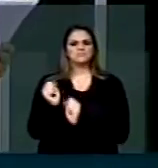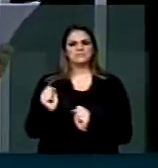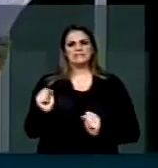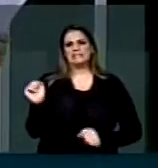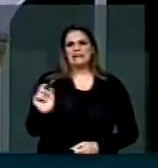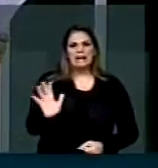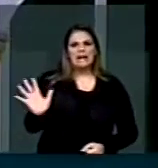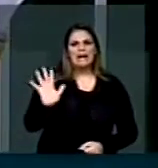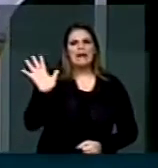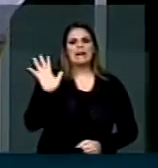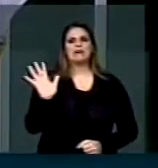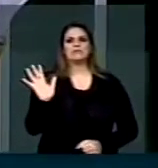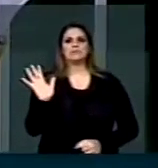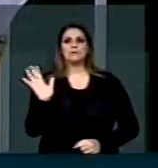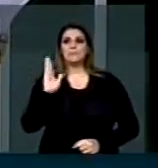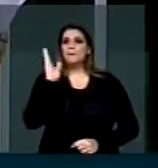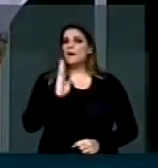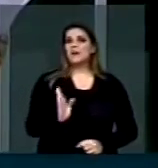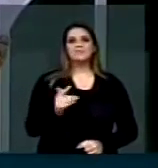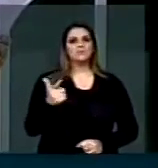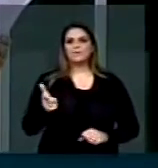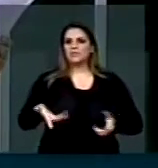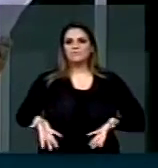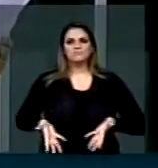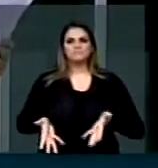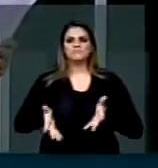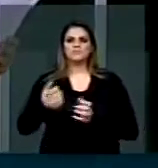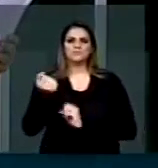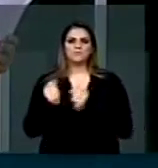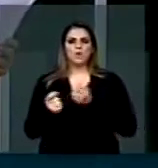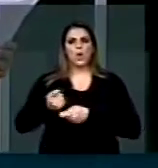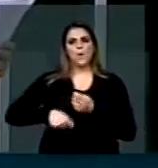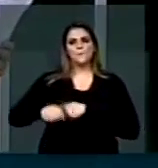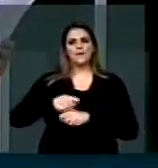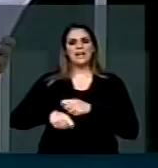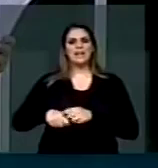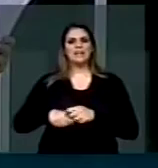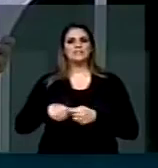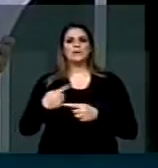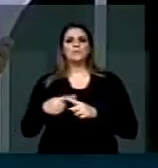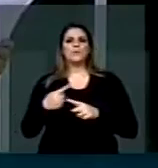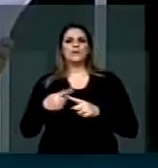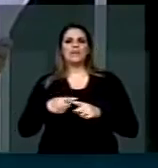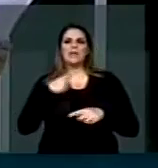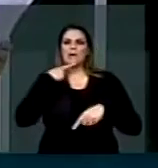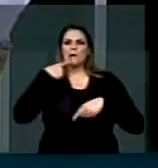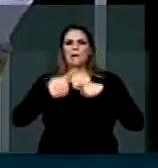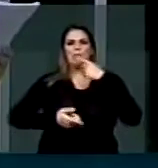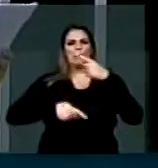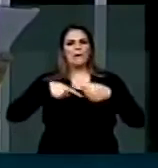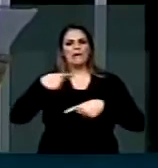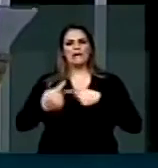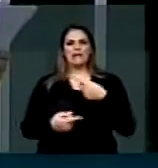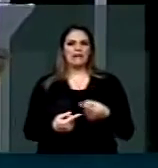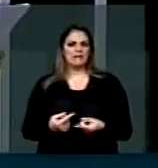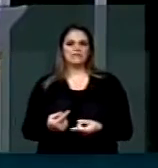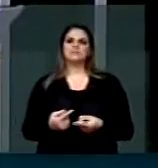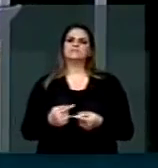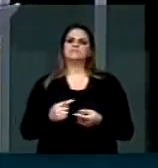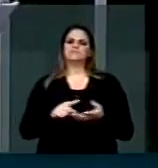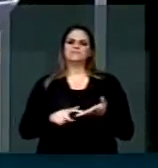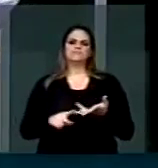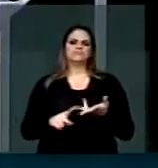o relativo fechamento do país ao comércio, devido à política de remendos protecionistas, o aumento dos subsídios diretos e indiretos, entre